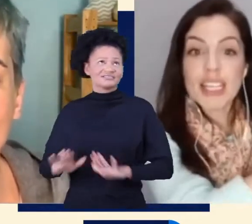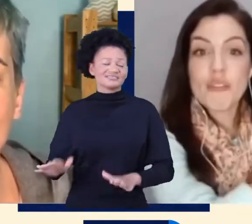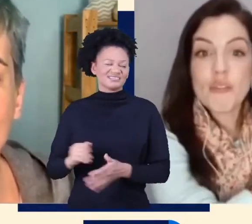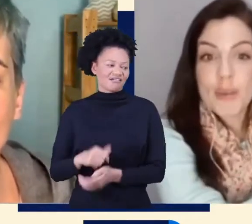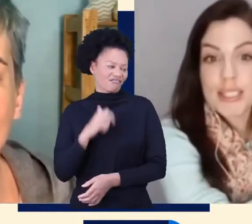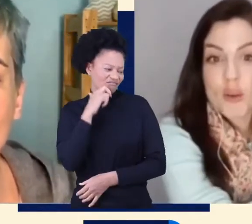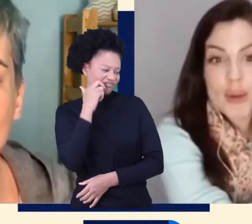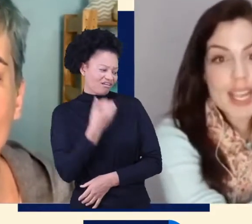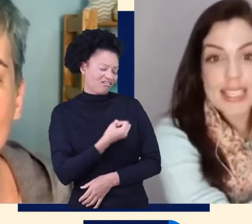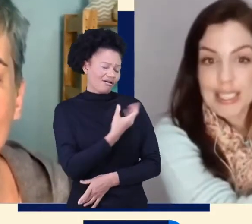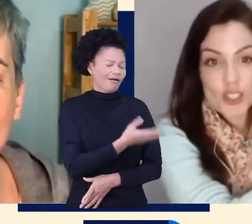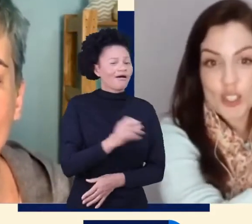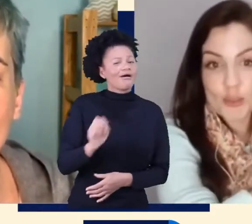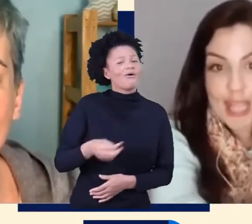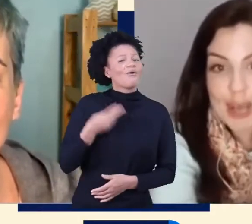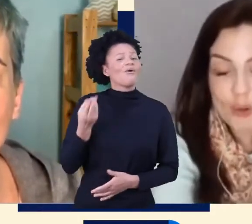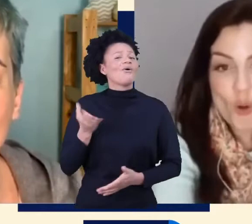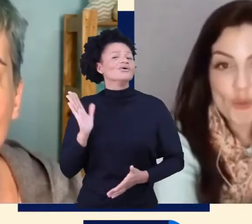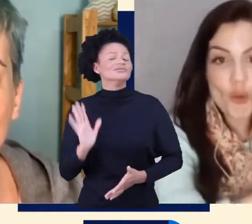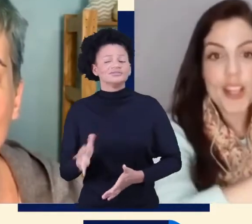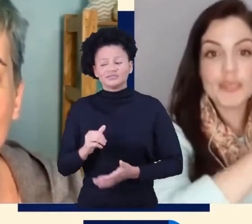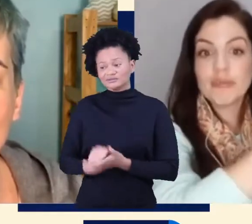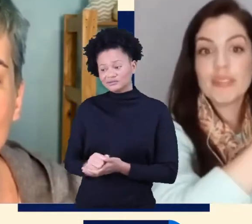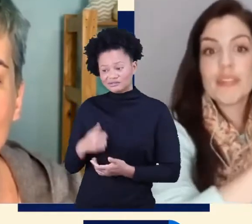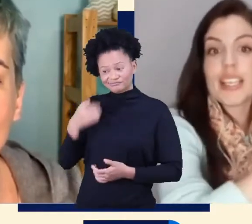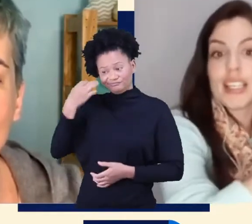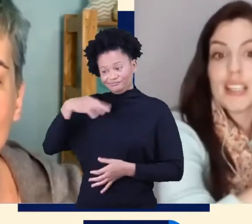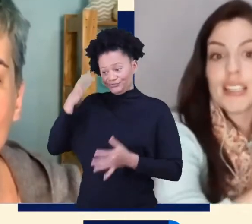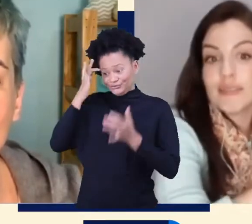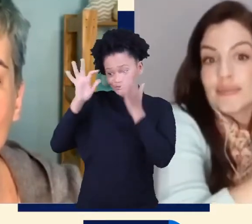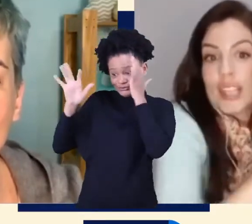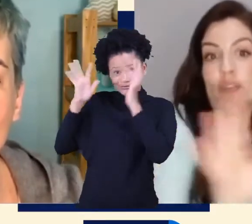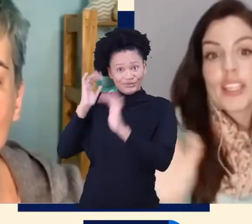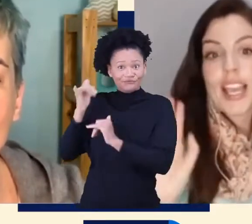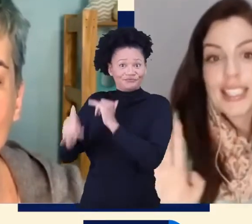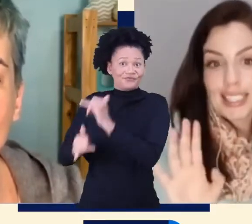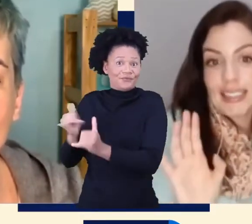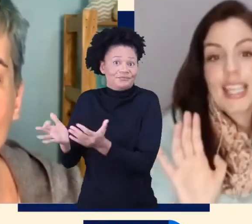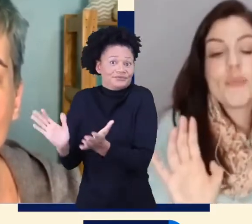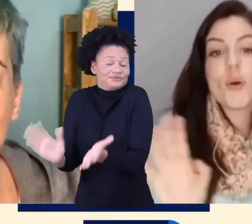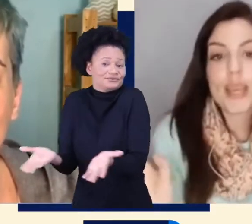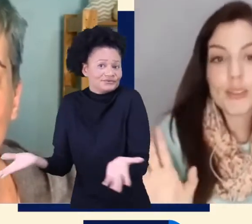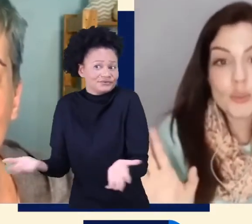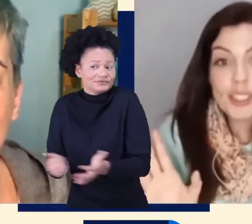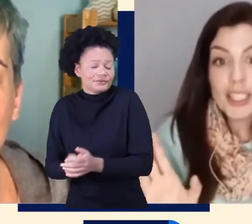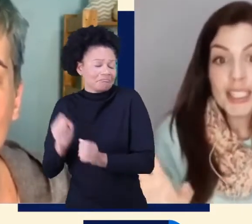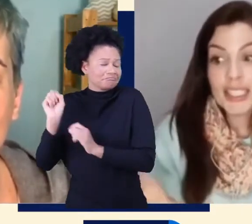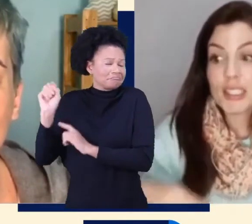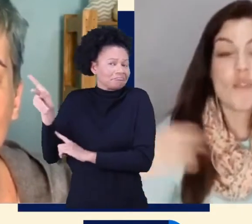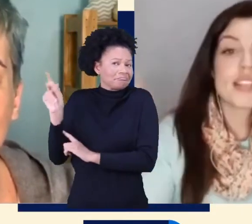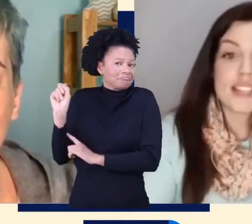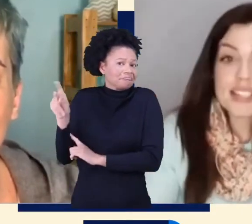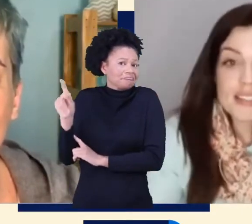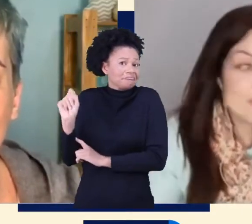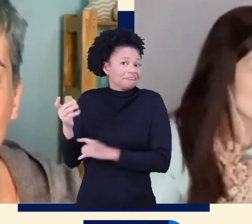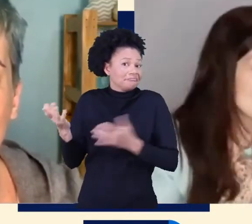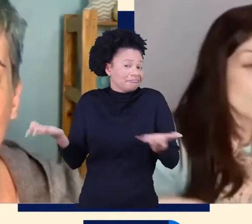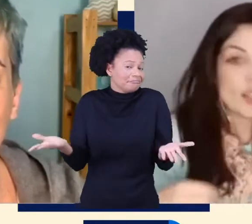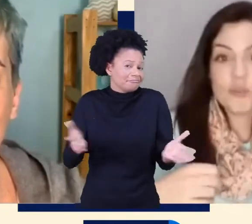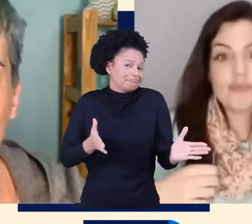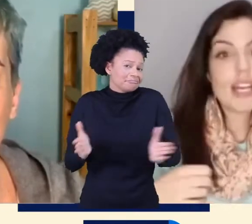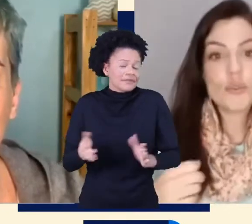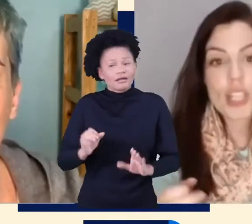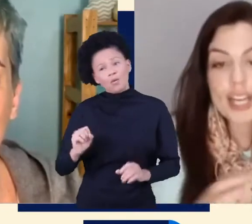até aquela informação para eles que a gente não sabe qual foi, vai ver que estava ok naquele momento, e talvez eles